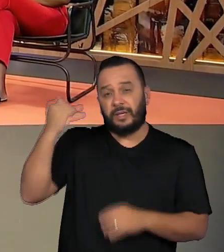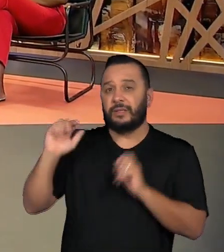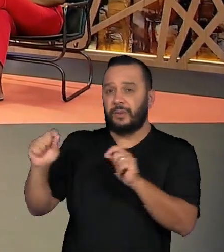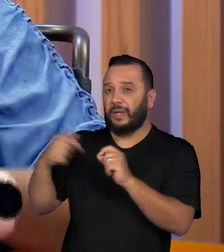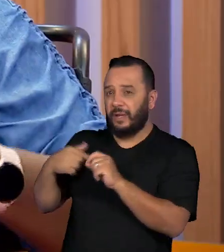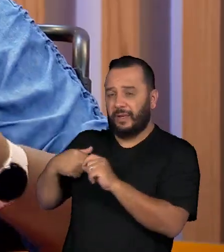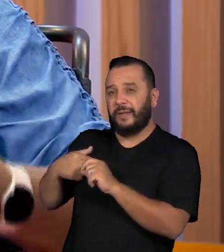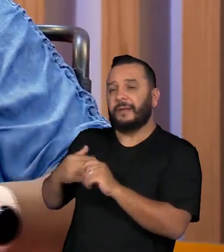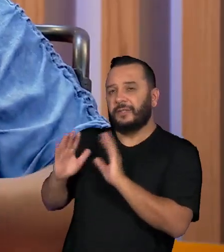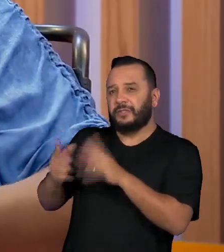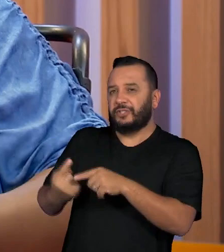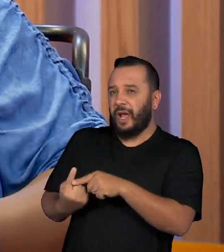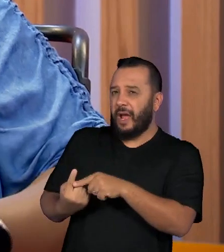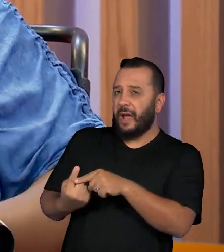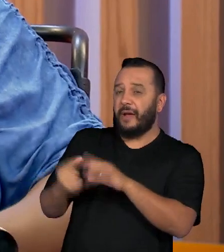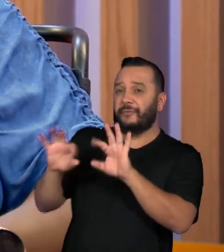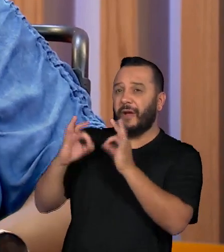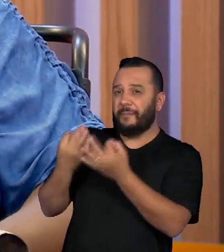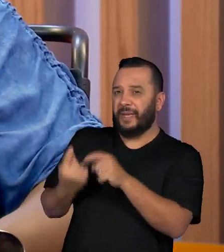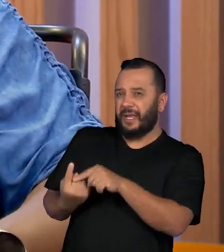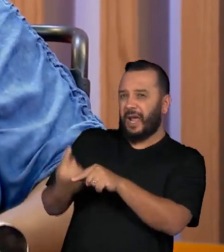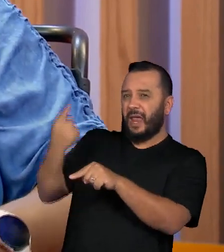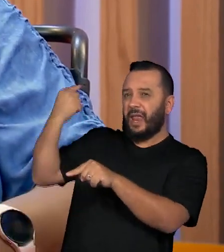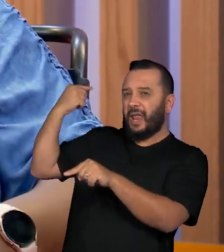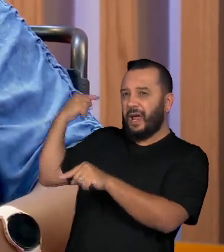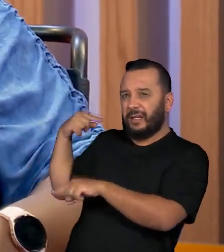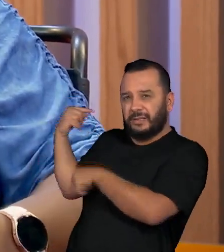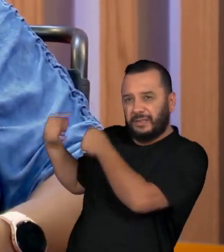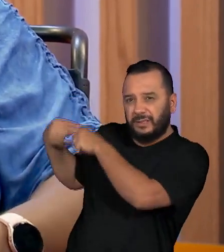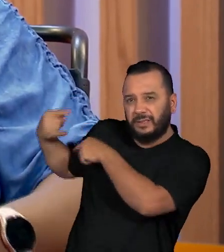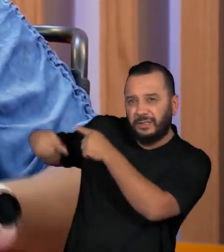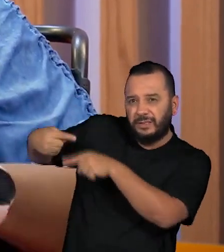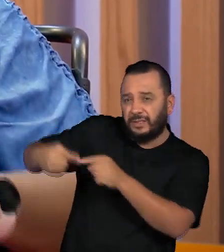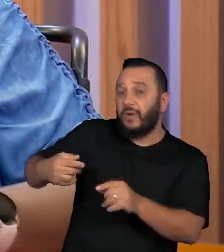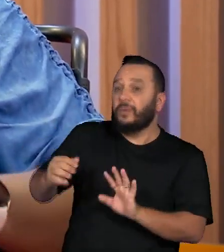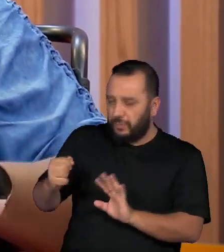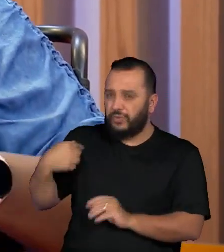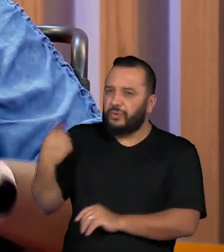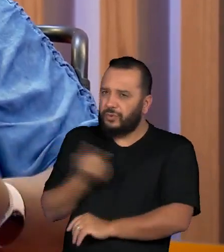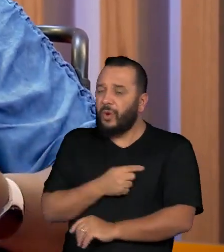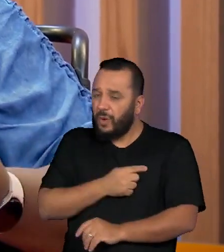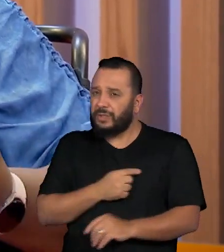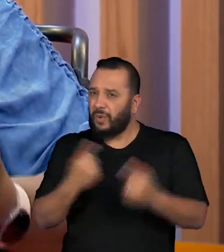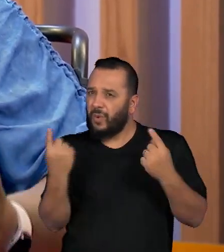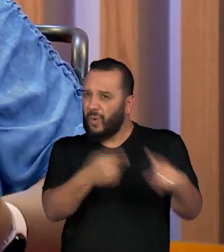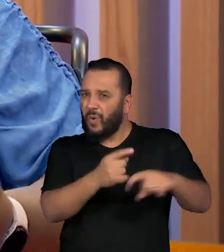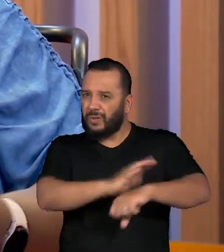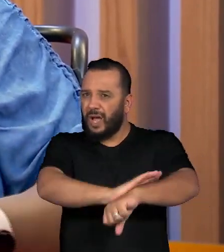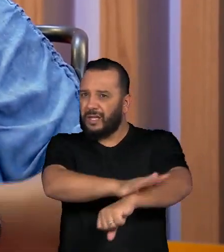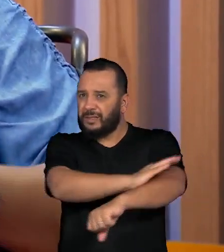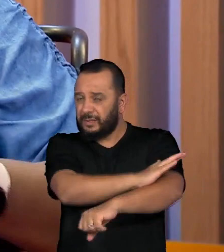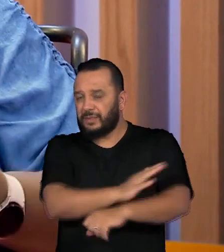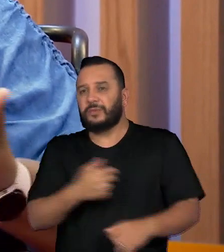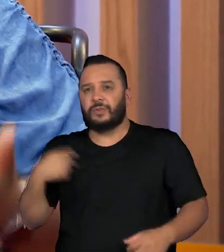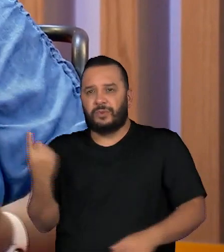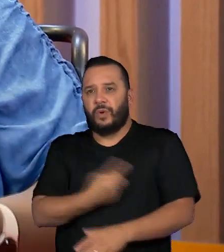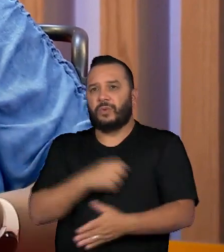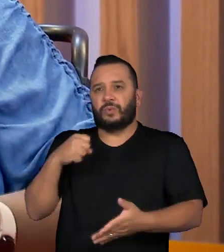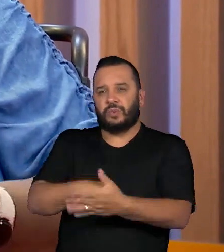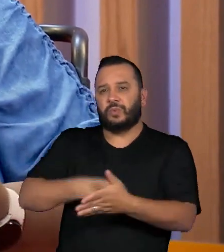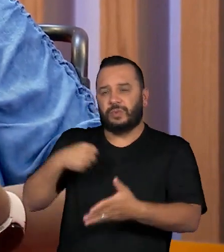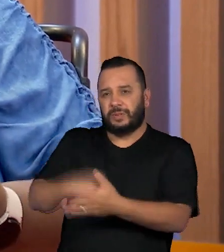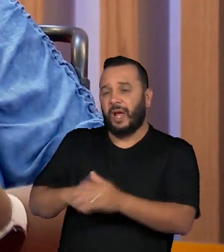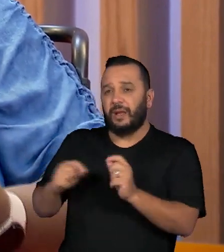aí. A gente precisa ainda combater o racismo, a gente precisa lutar para que essa ancestralidade e tudo